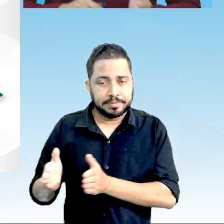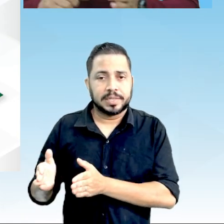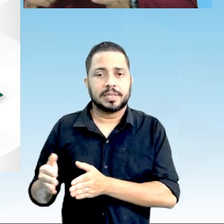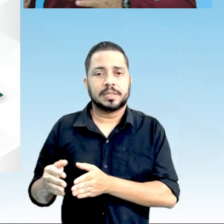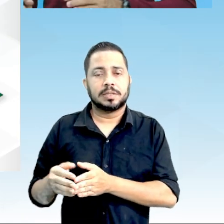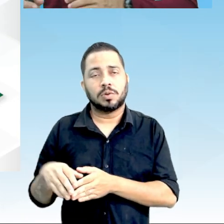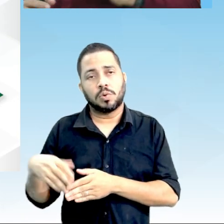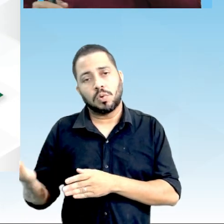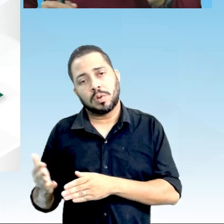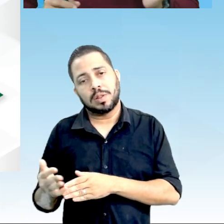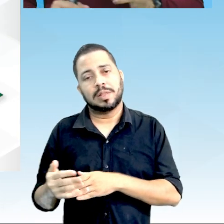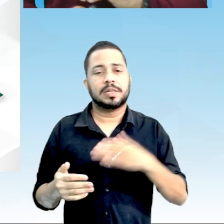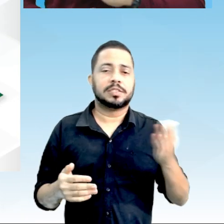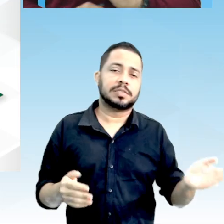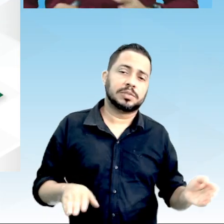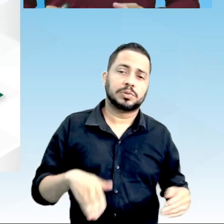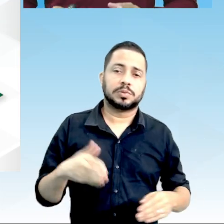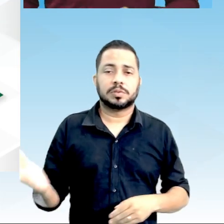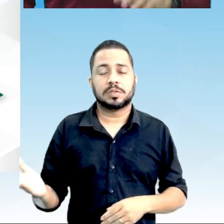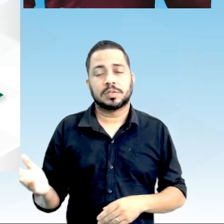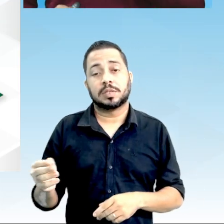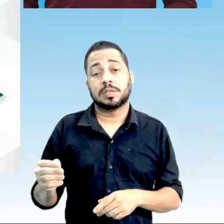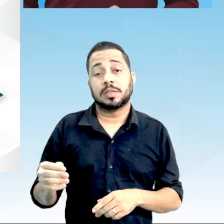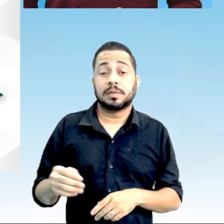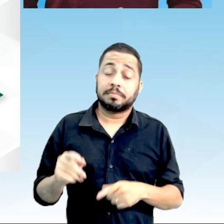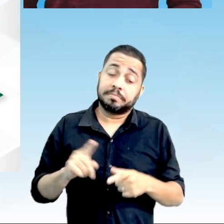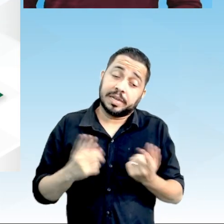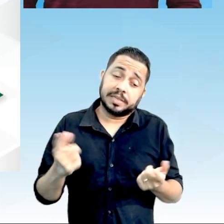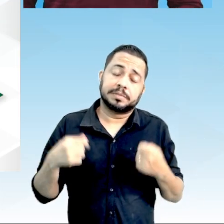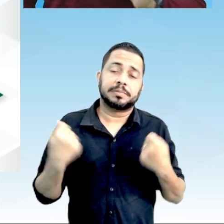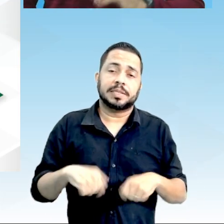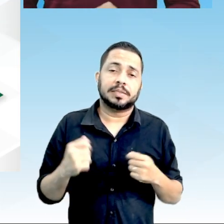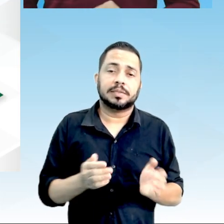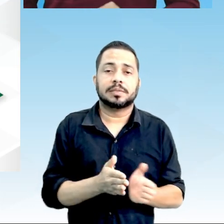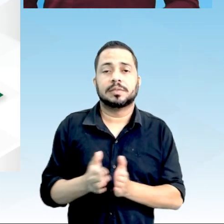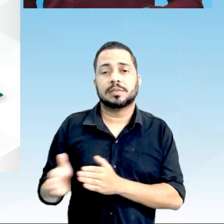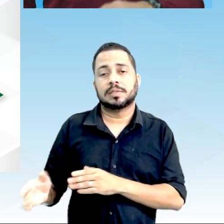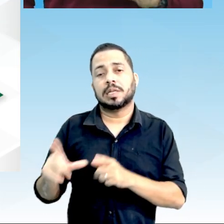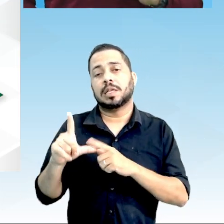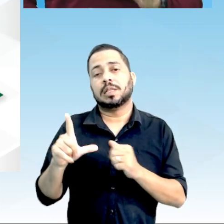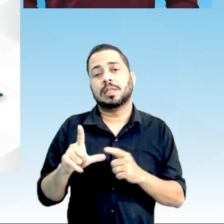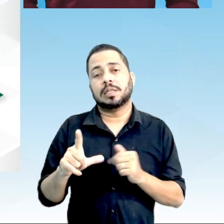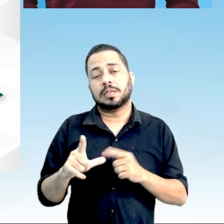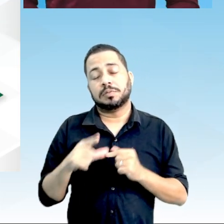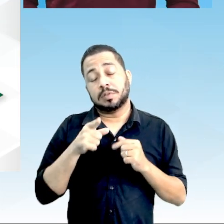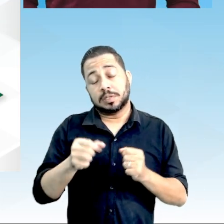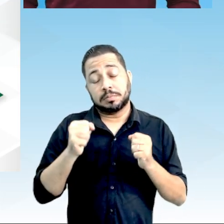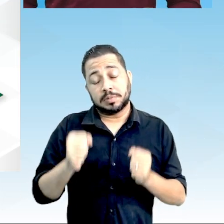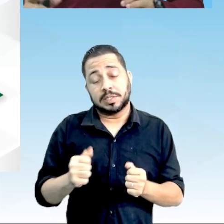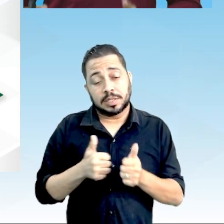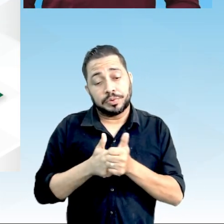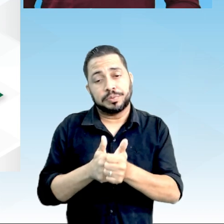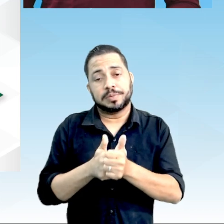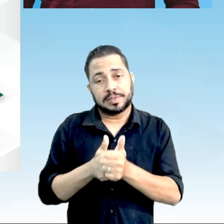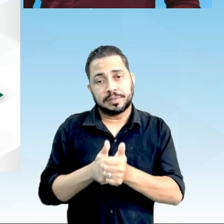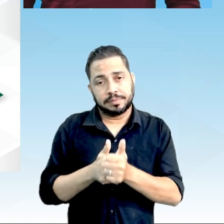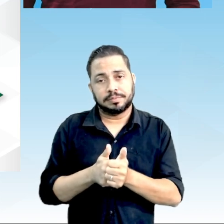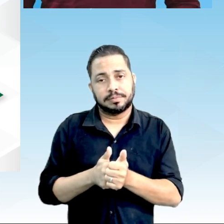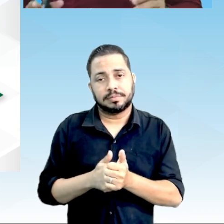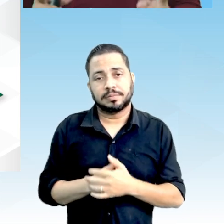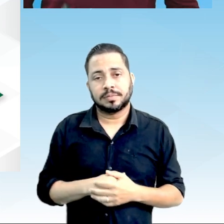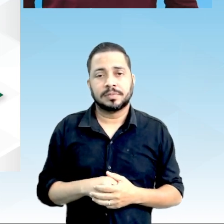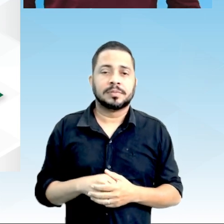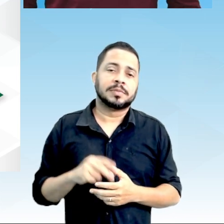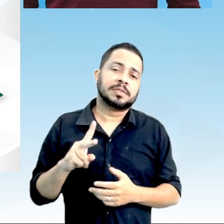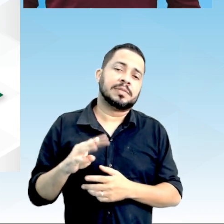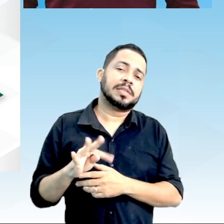para o lado esquerdo ou lado direito, tanto faz. Mas tem que ter uma ordem. E as letras você precisa acompanhar a partir dos